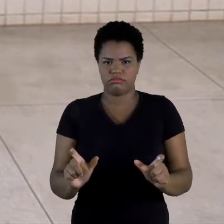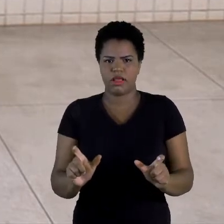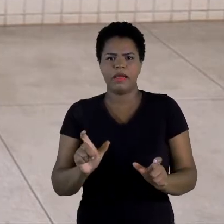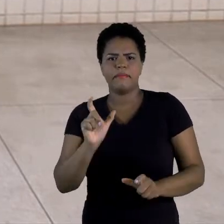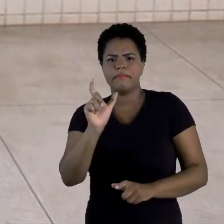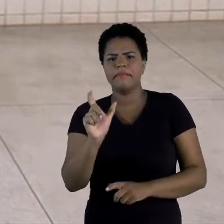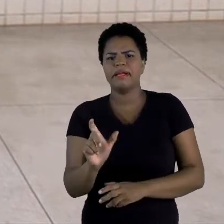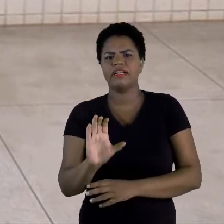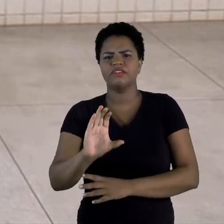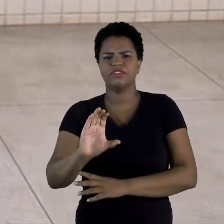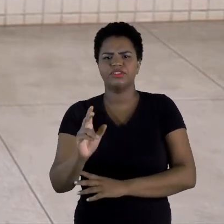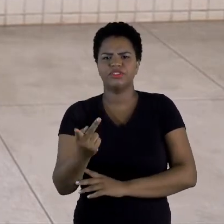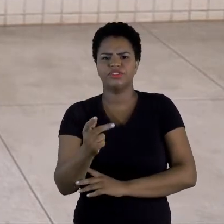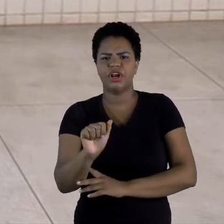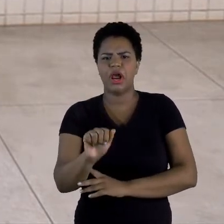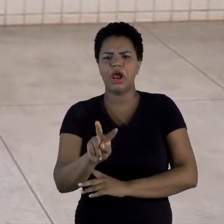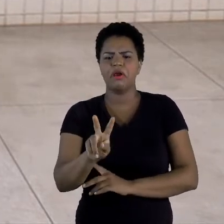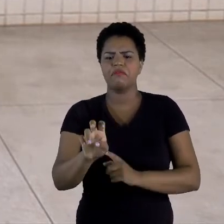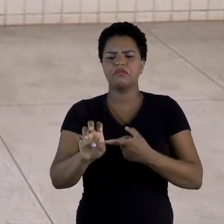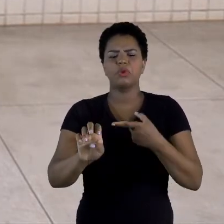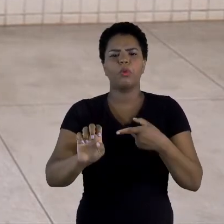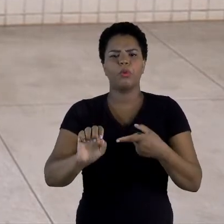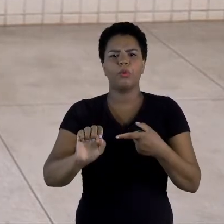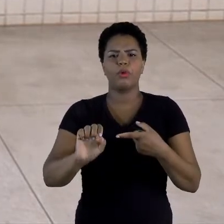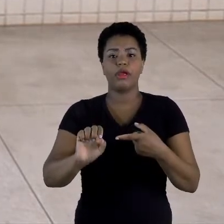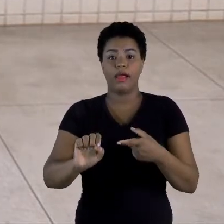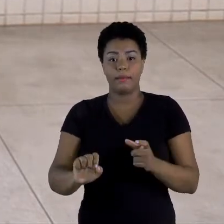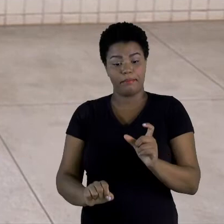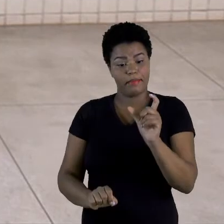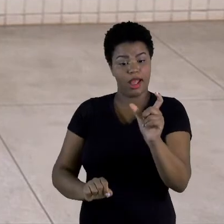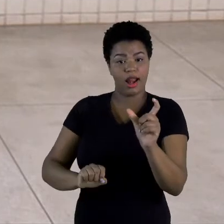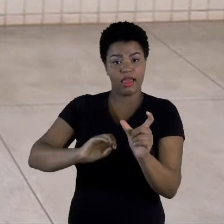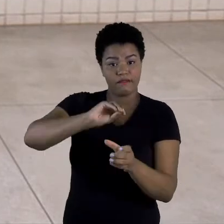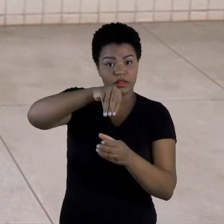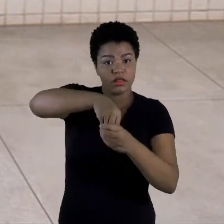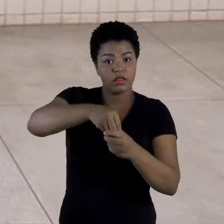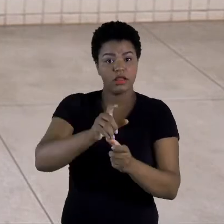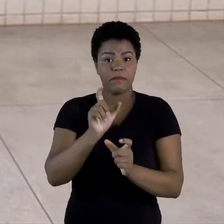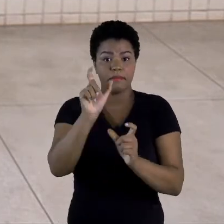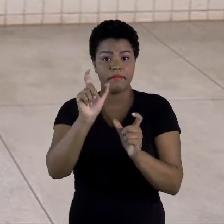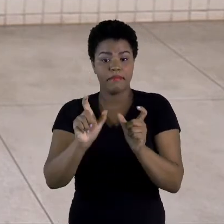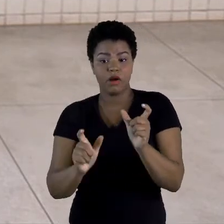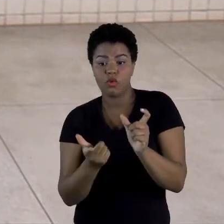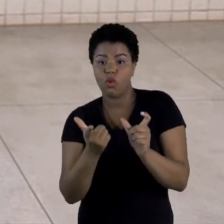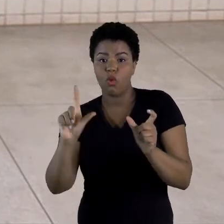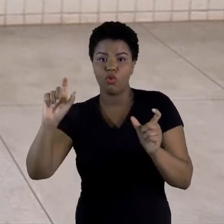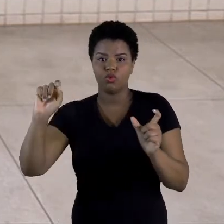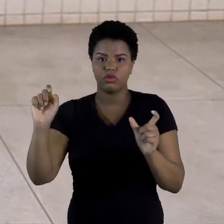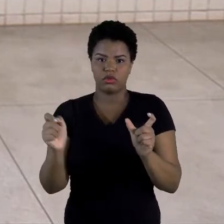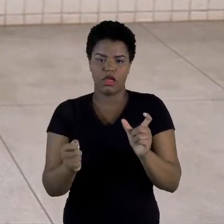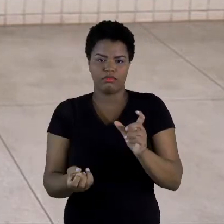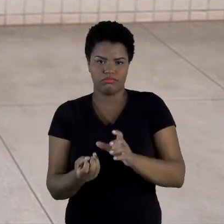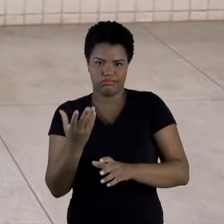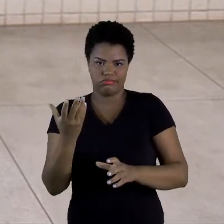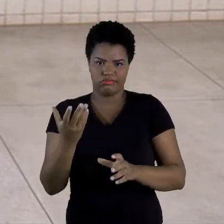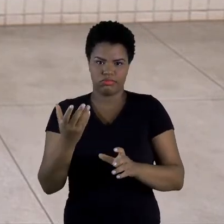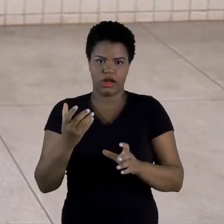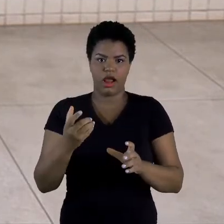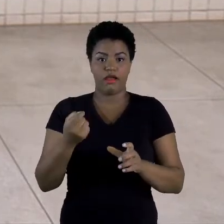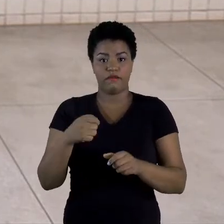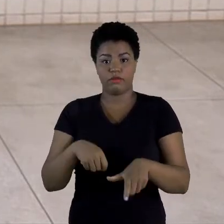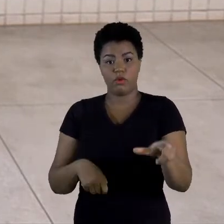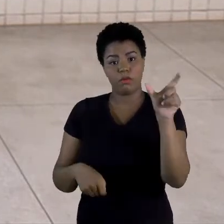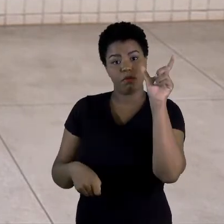palavras-chave? Nós vamos pegar palavras que têm outras palavras escondidas, certo? nós vamos colocar elas no quadro e nós